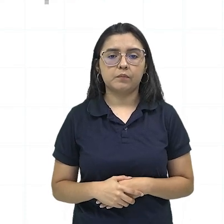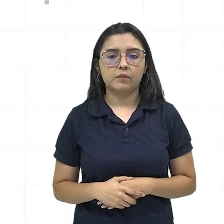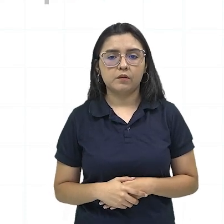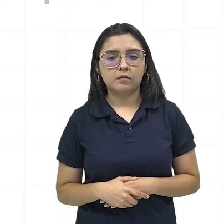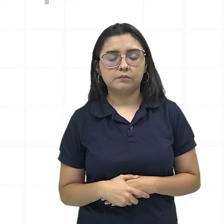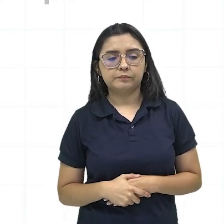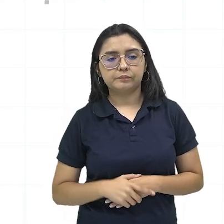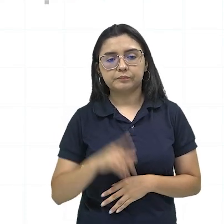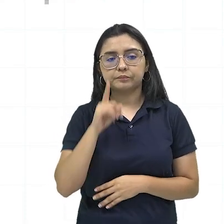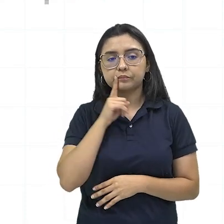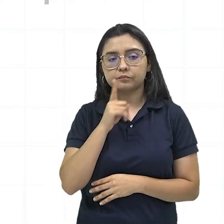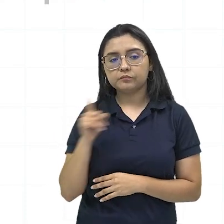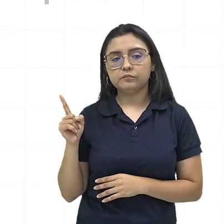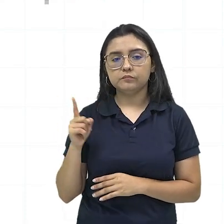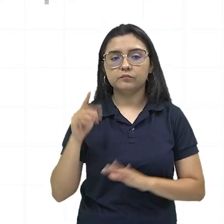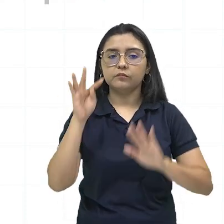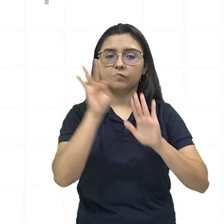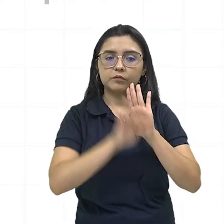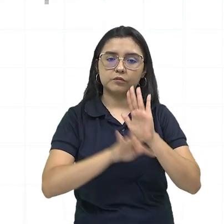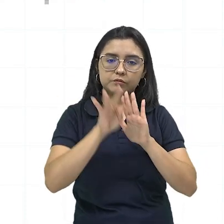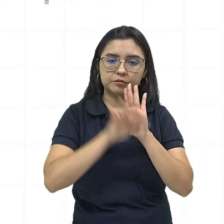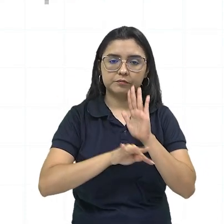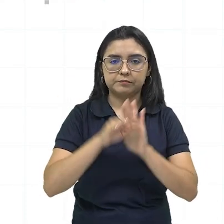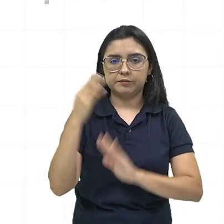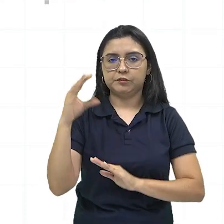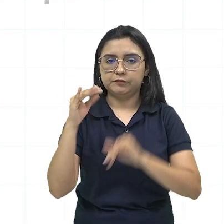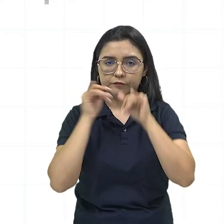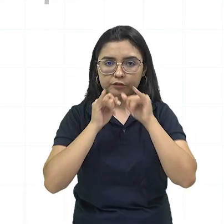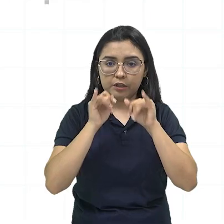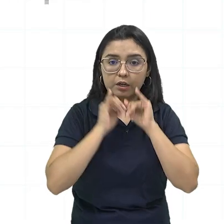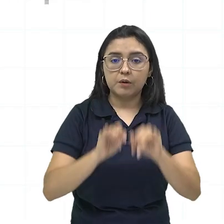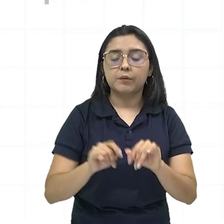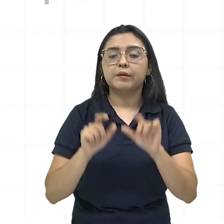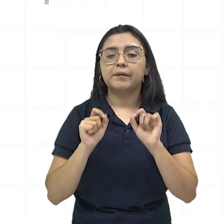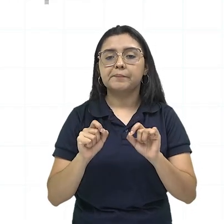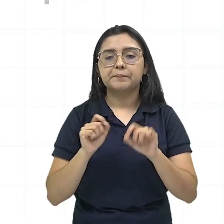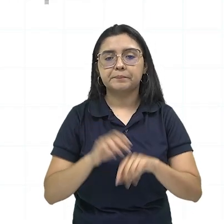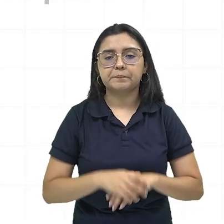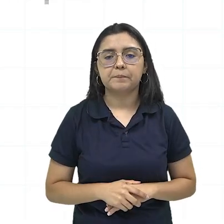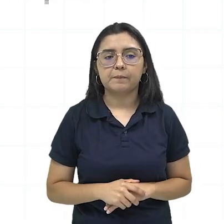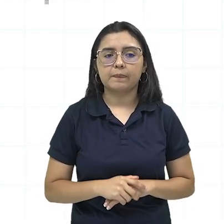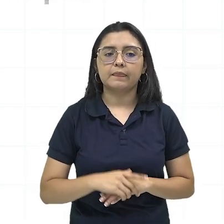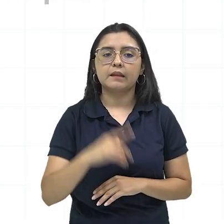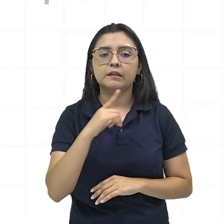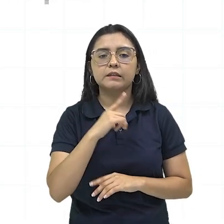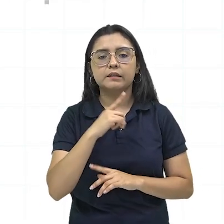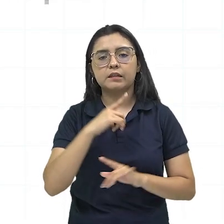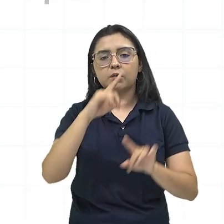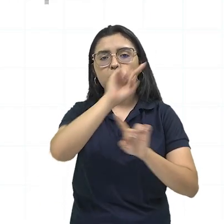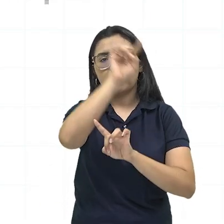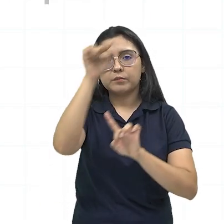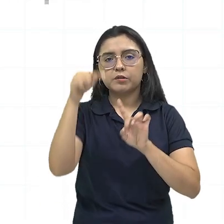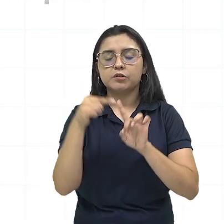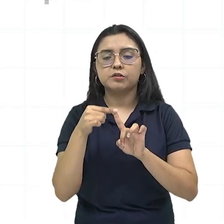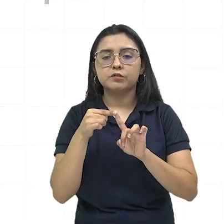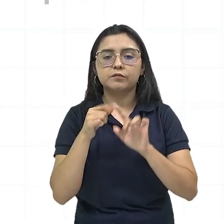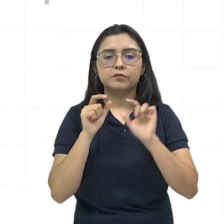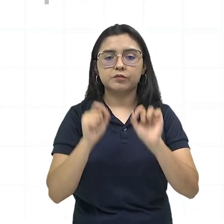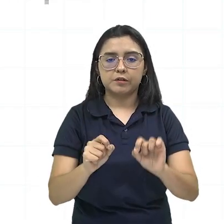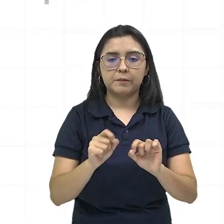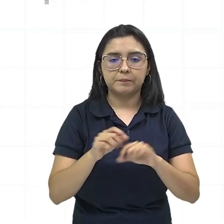científica? Então, olha só. Os textos de divulgação científica, eles são aqueles que têm o objetivo de